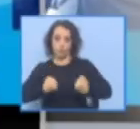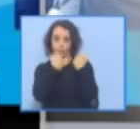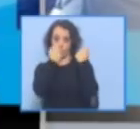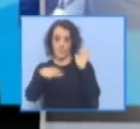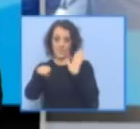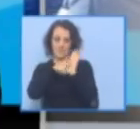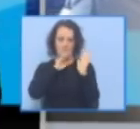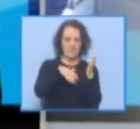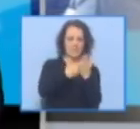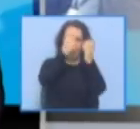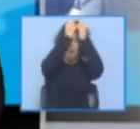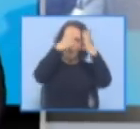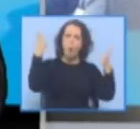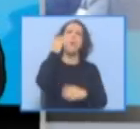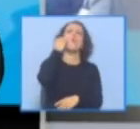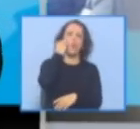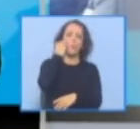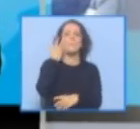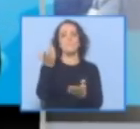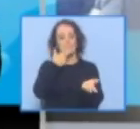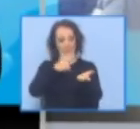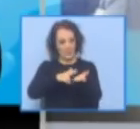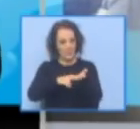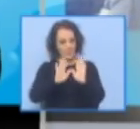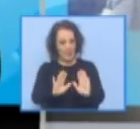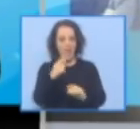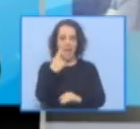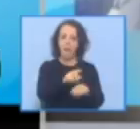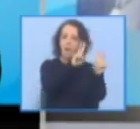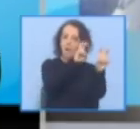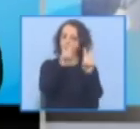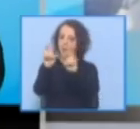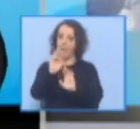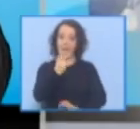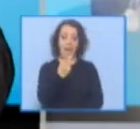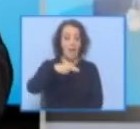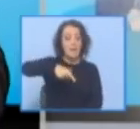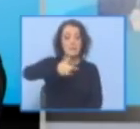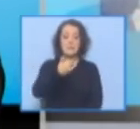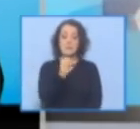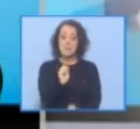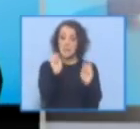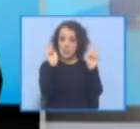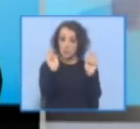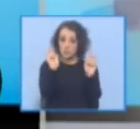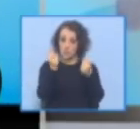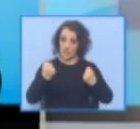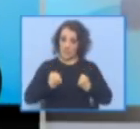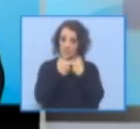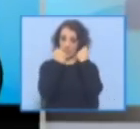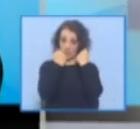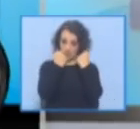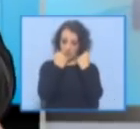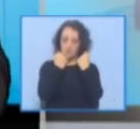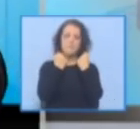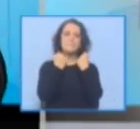o conceito? Sem dúvida. E é preciso ver que há várias... A tipologia de antis, as tipologias antis estão